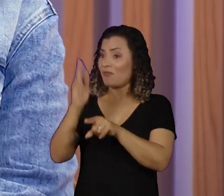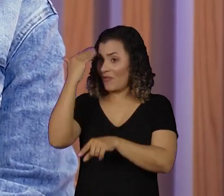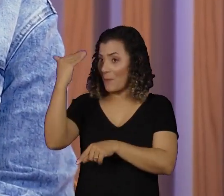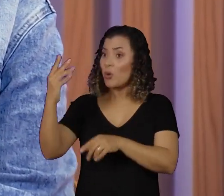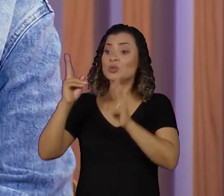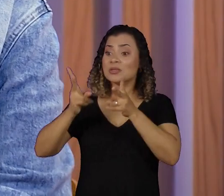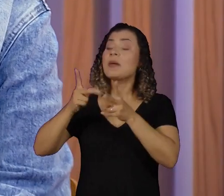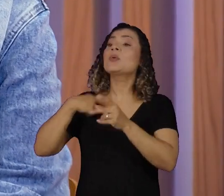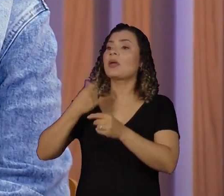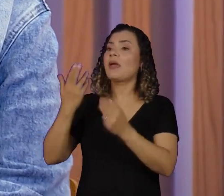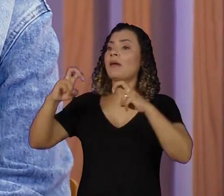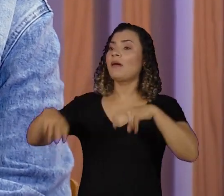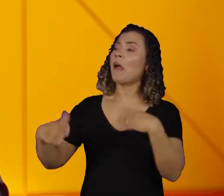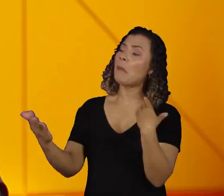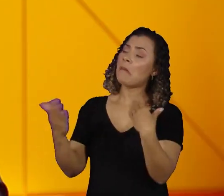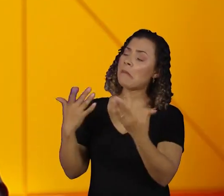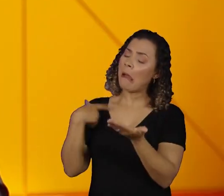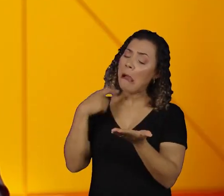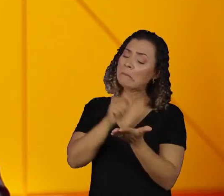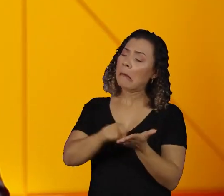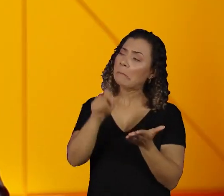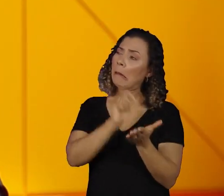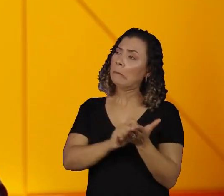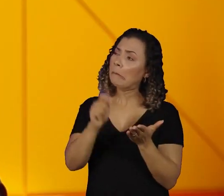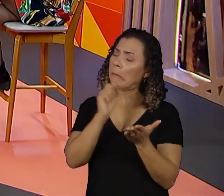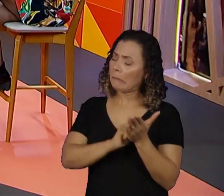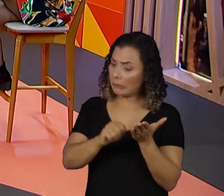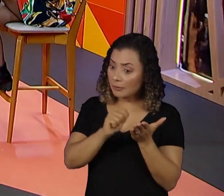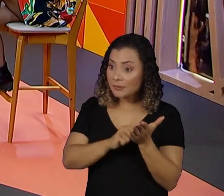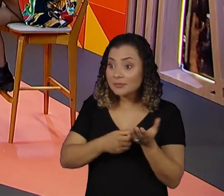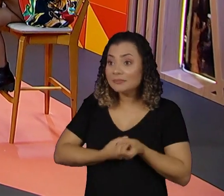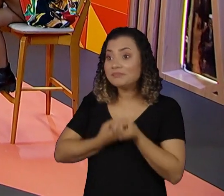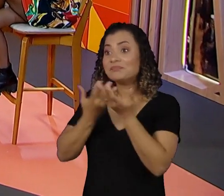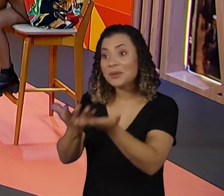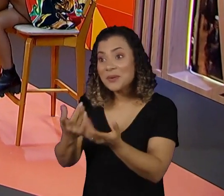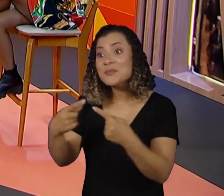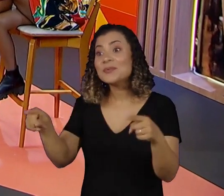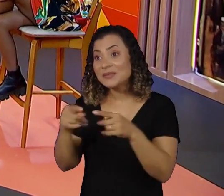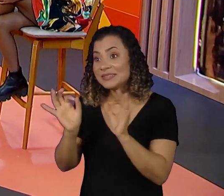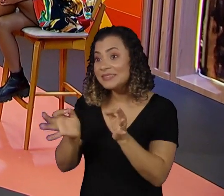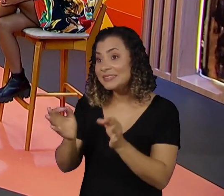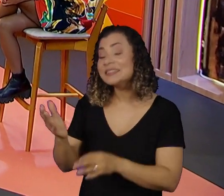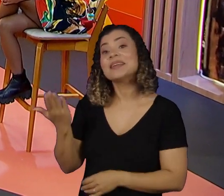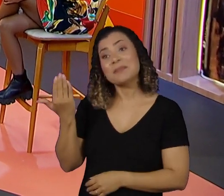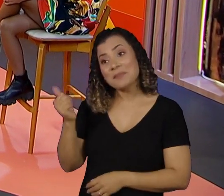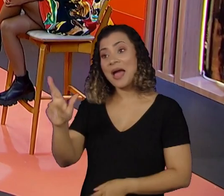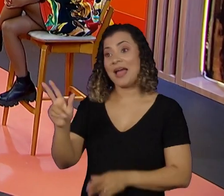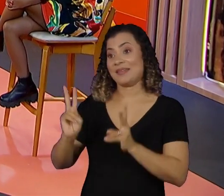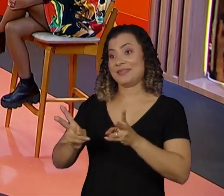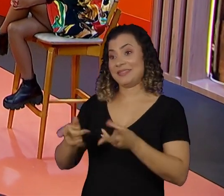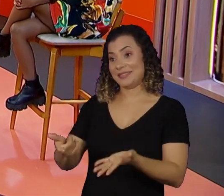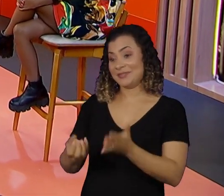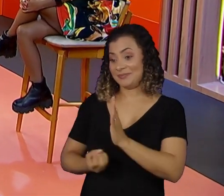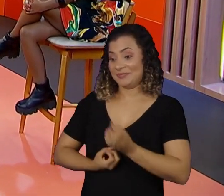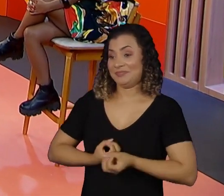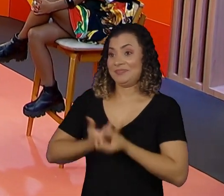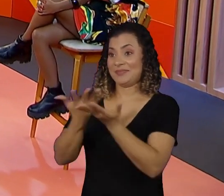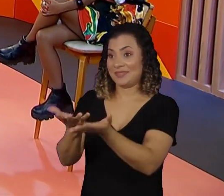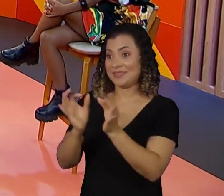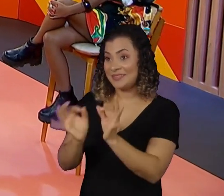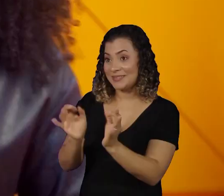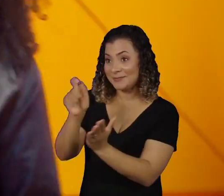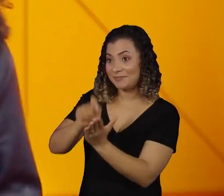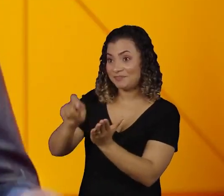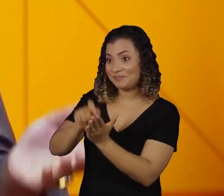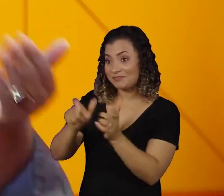saíram de mesa de bar e desses saíram encontros boêmios. Quantas composições, né? Foram criadas ali, sentado na mesa do bar. Nesse encontro, nesse lugar,